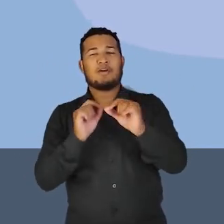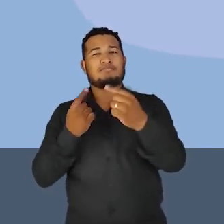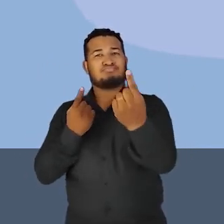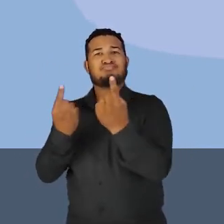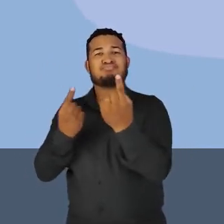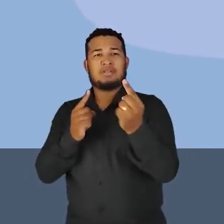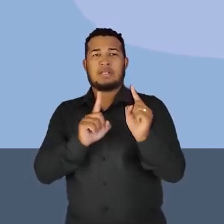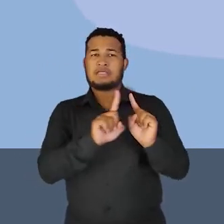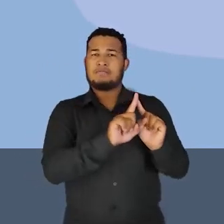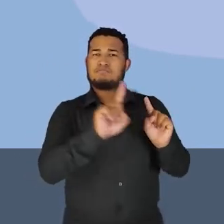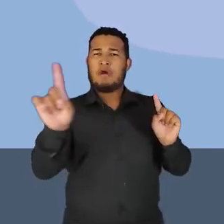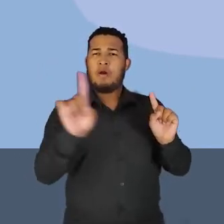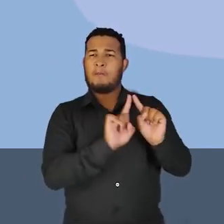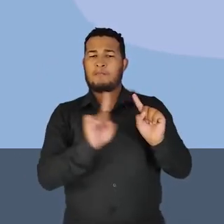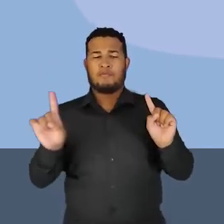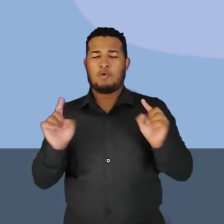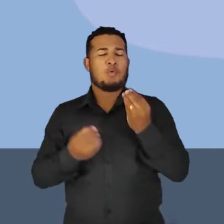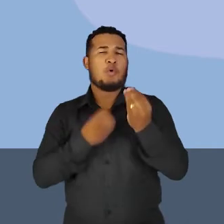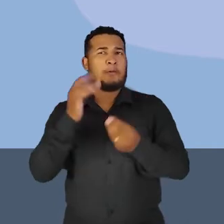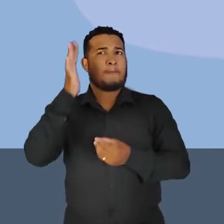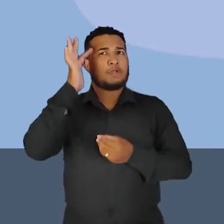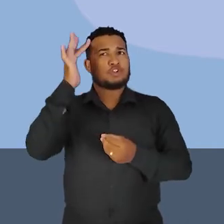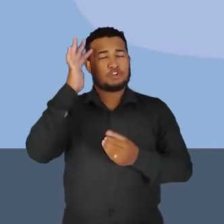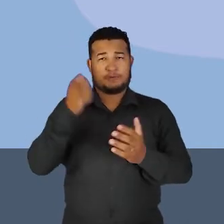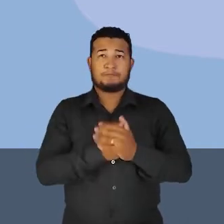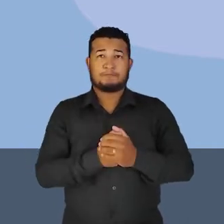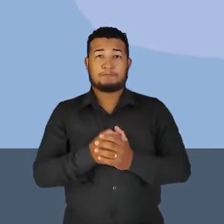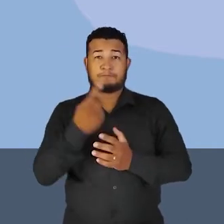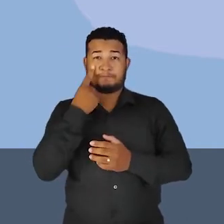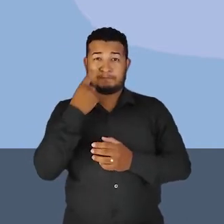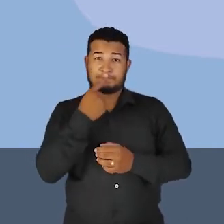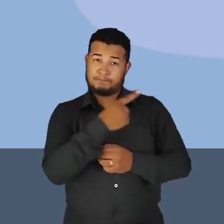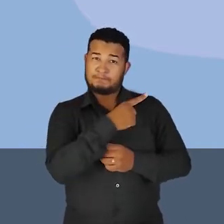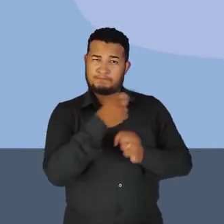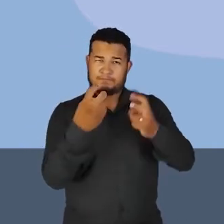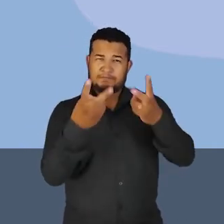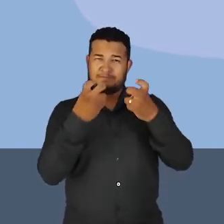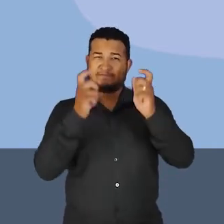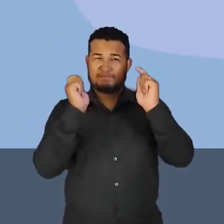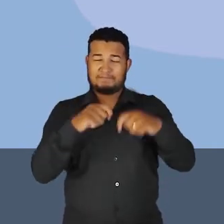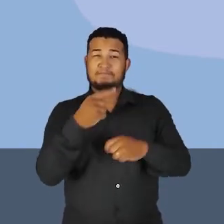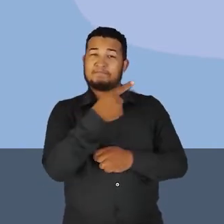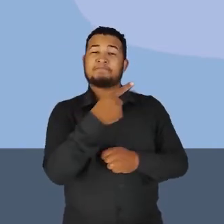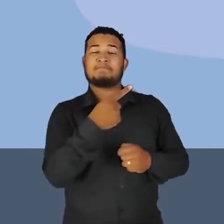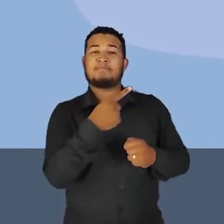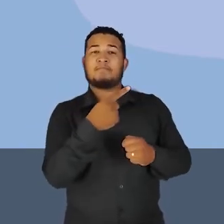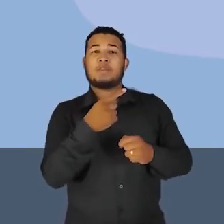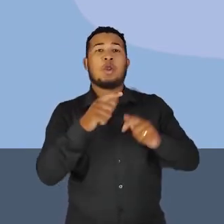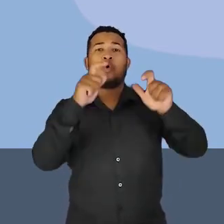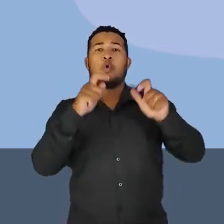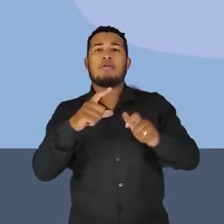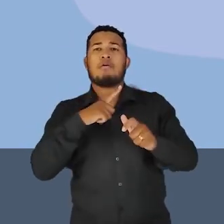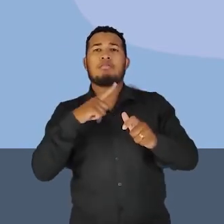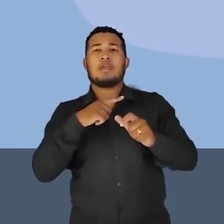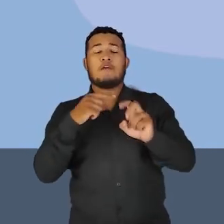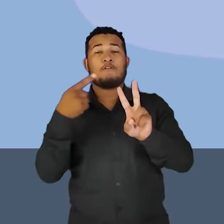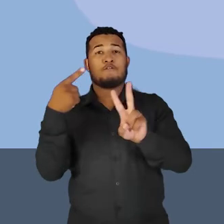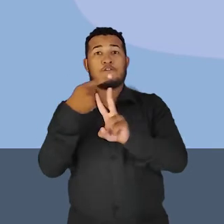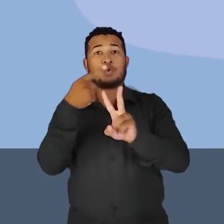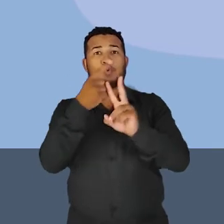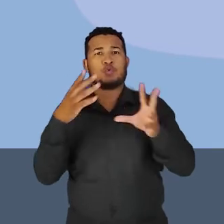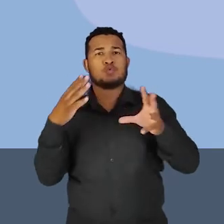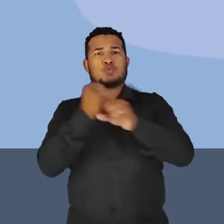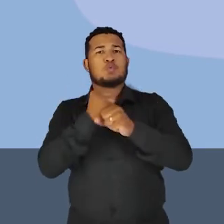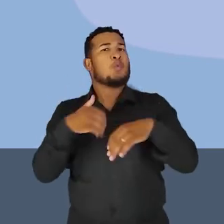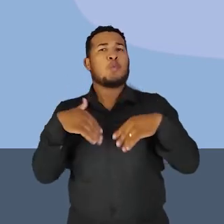duas retas imaginárias. Então, olha a figura que você verá aonde estará passando o vetor resultante.